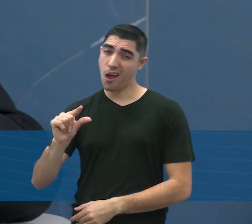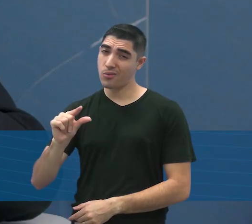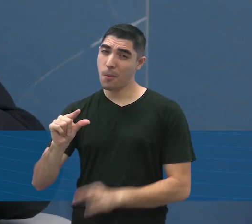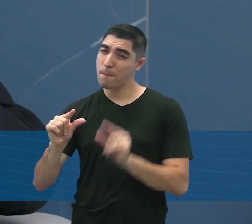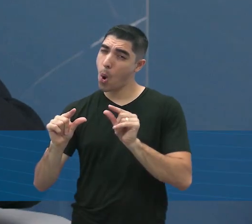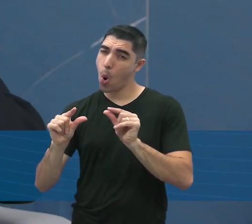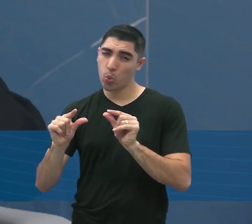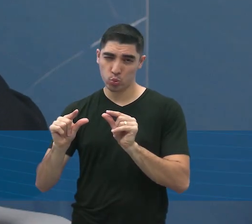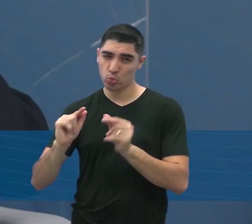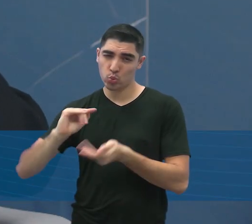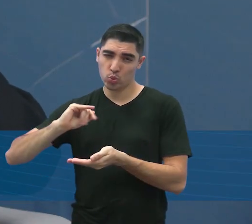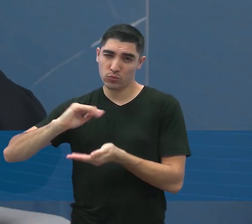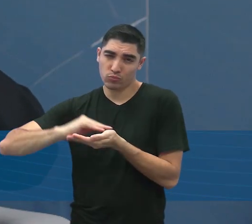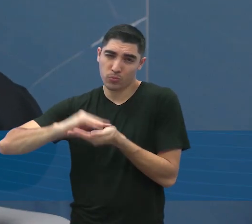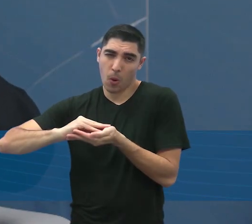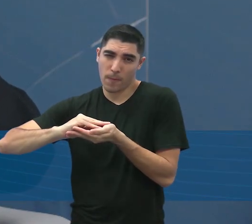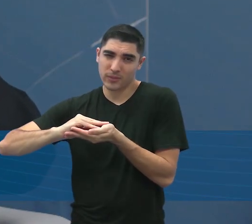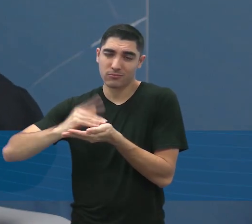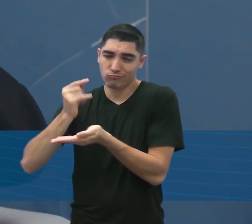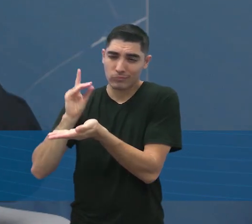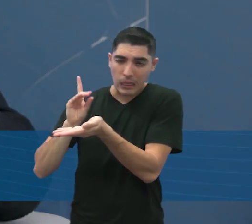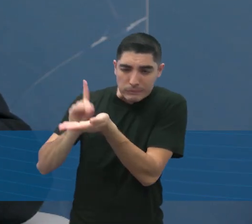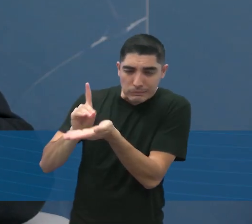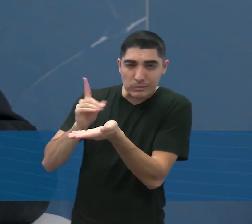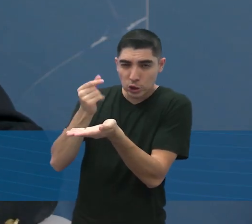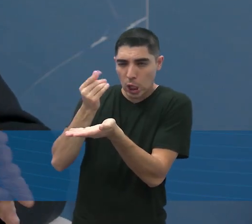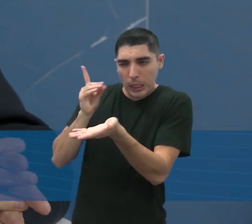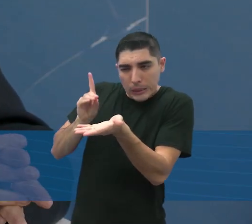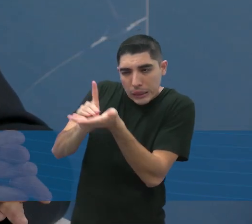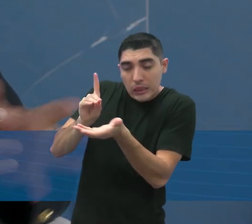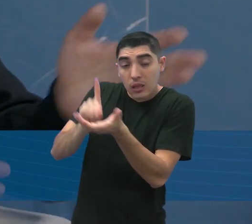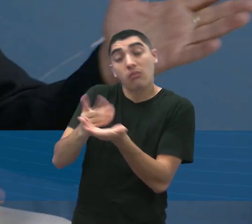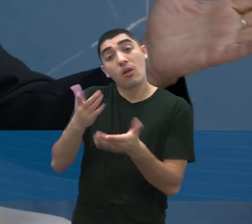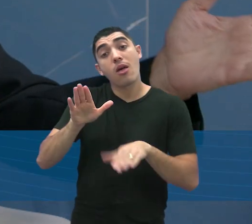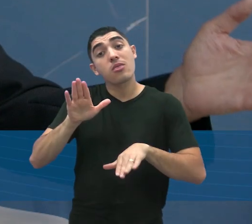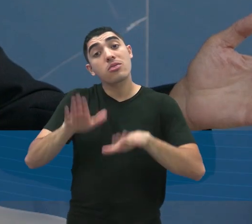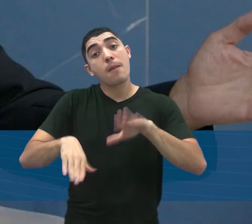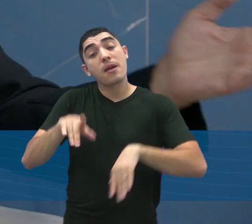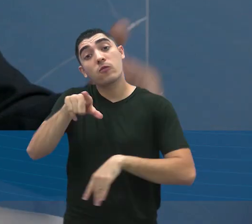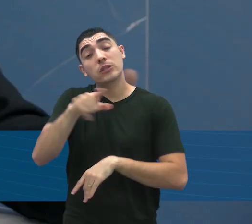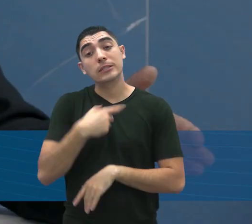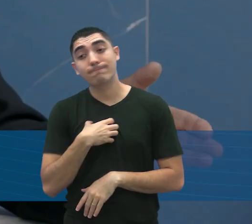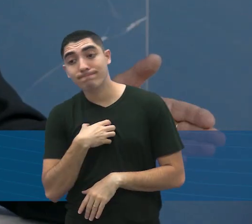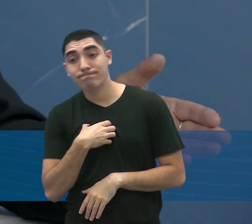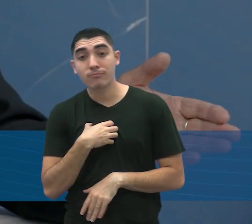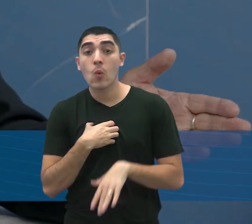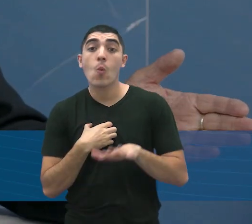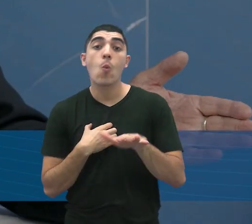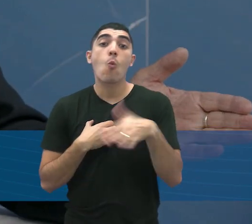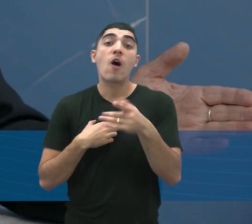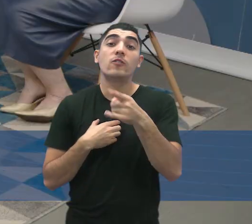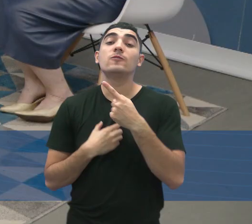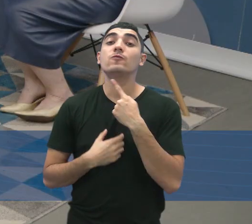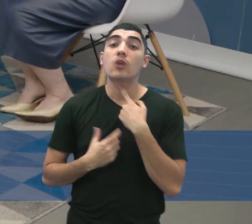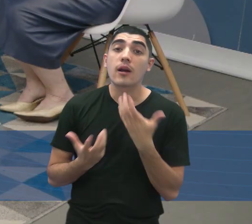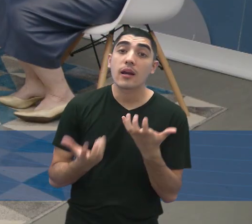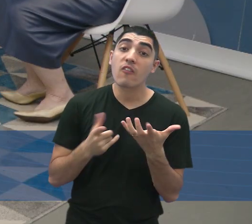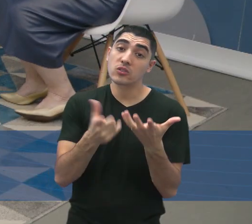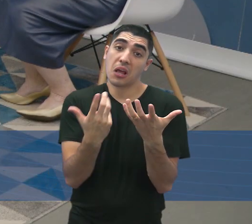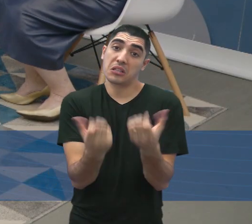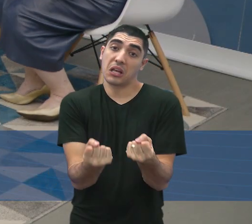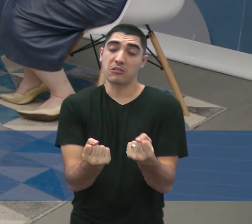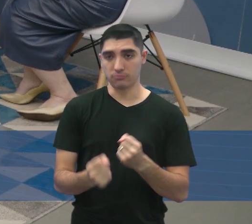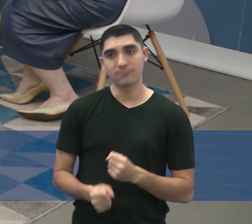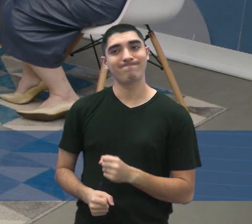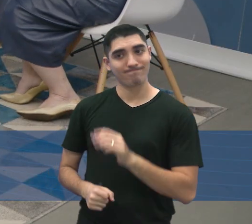seguinte, depende muito do risco que você quer ou pode correr. Exato. Não é mesmo? Que o seu